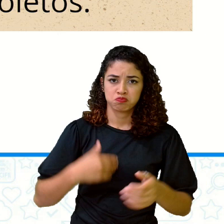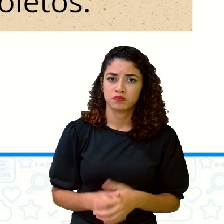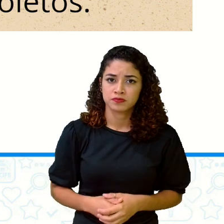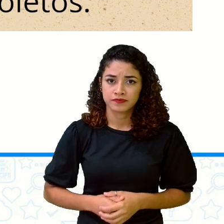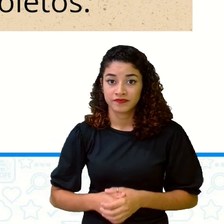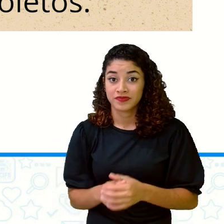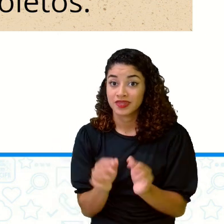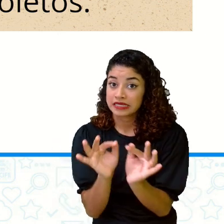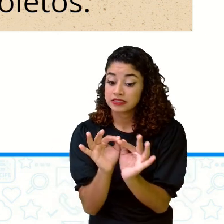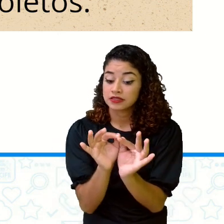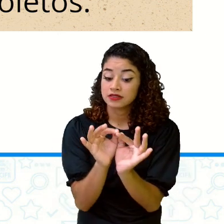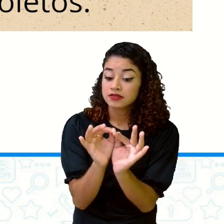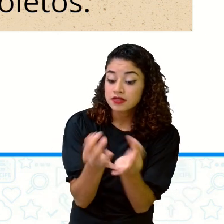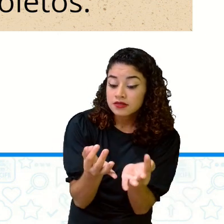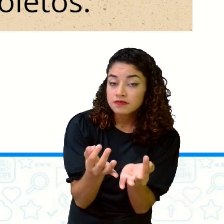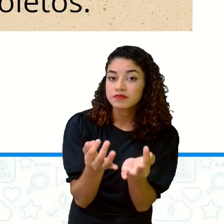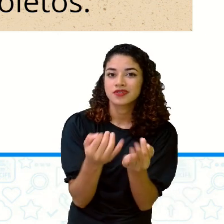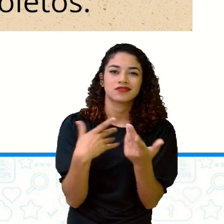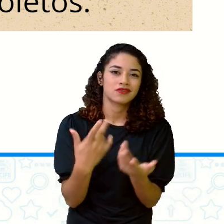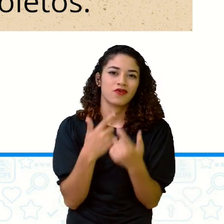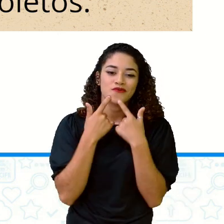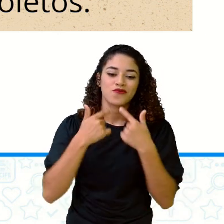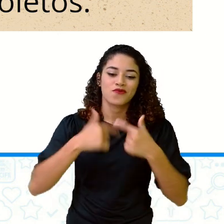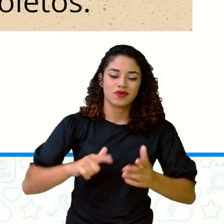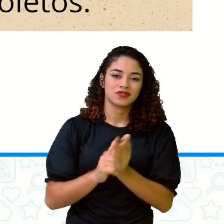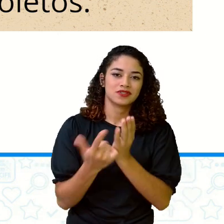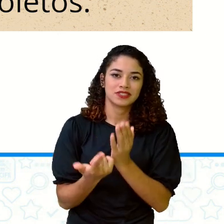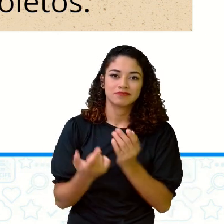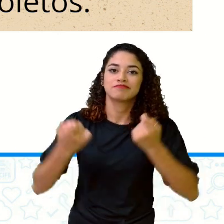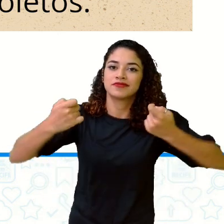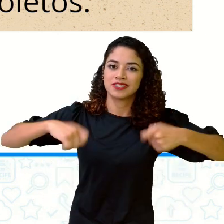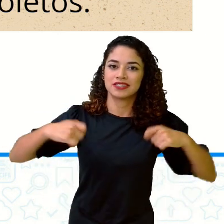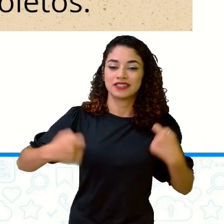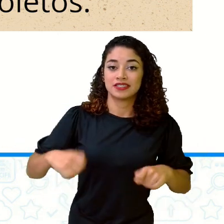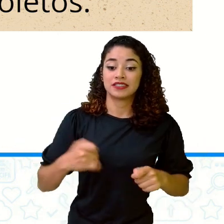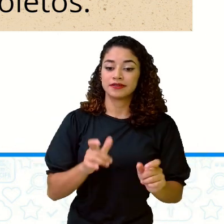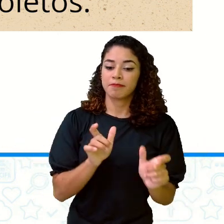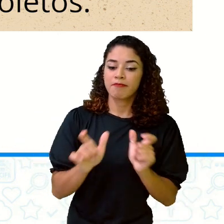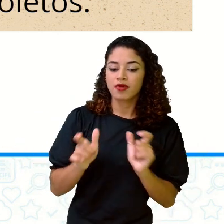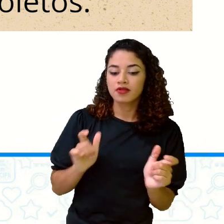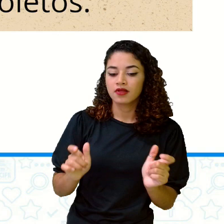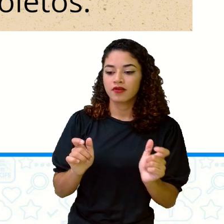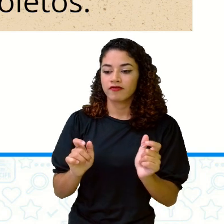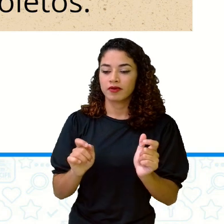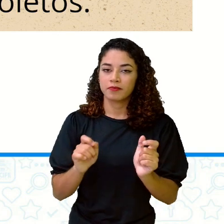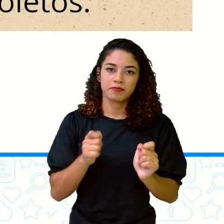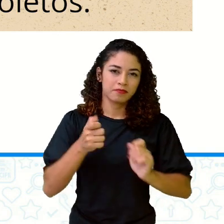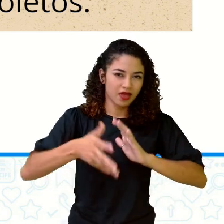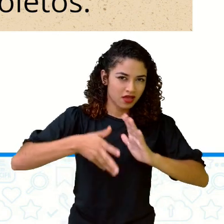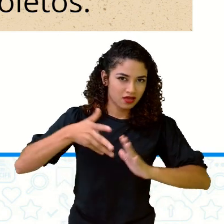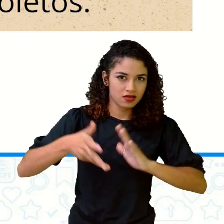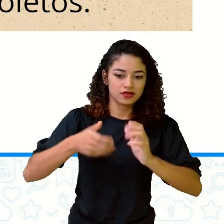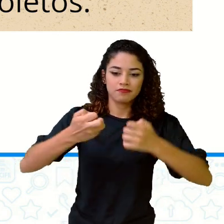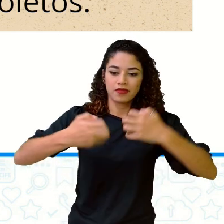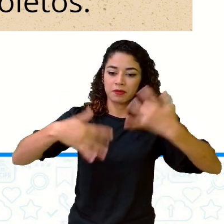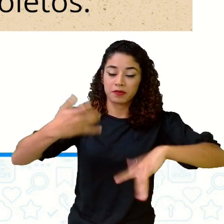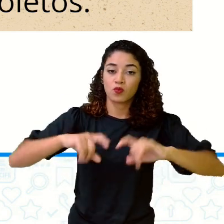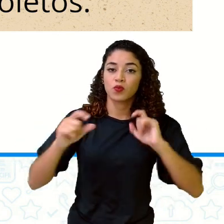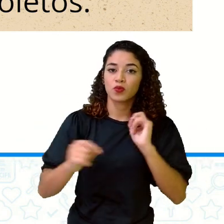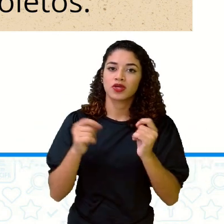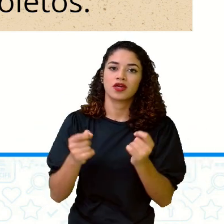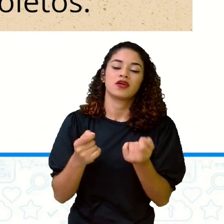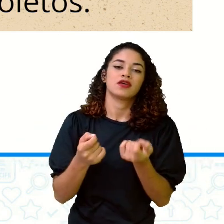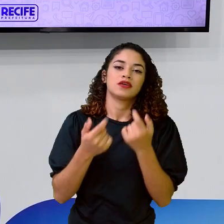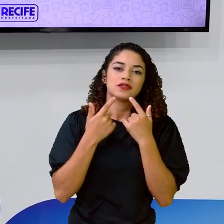simplicidade, a linguagem jornalística, deve prezar, por termos, aceitos, no registro formal, da língua, evitando